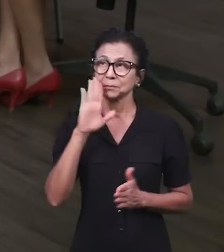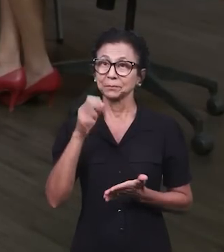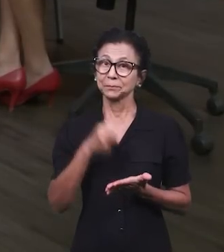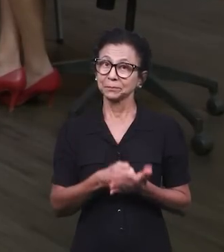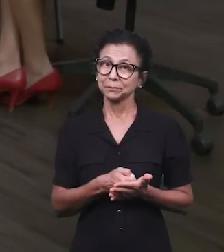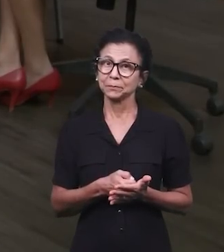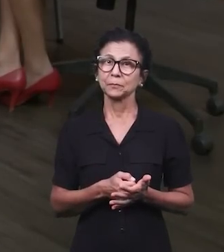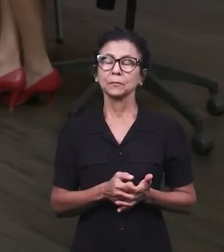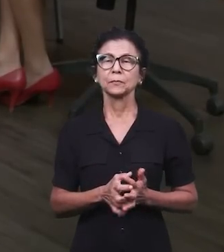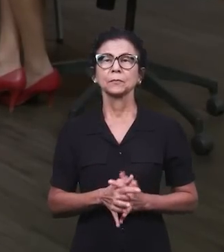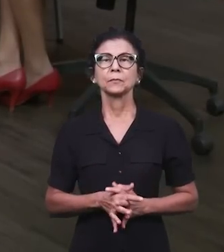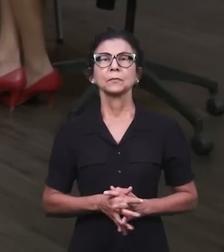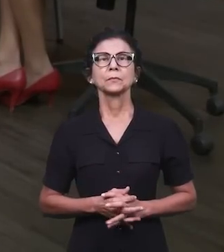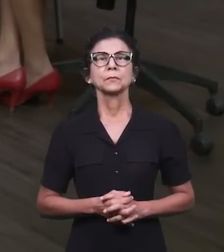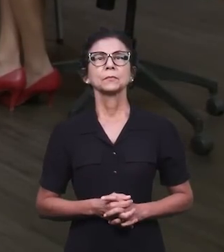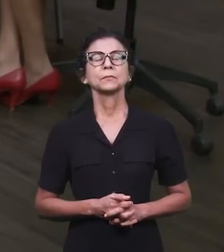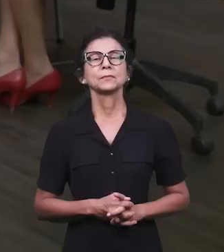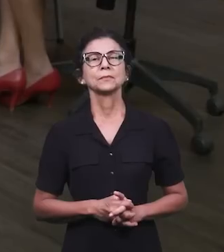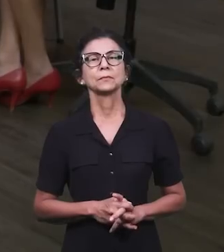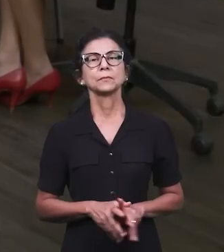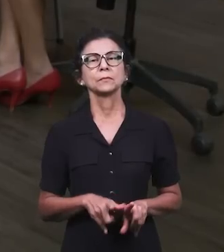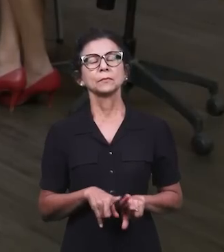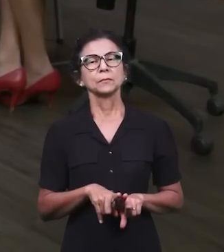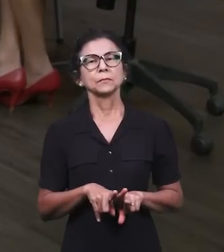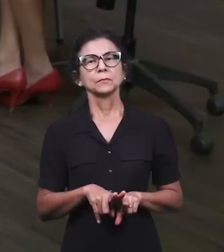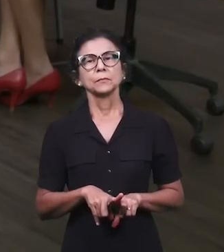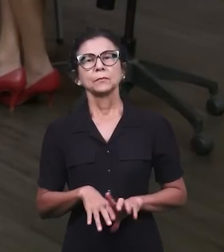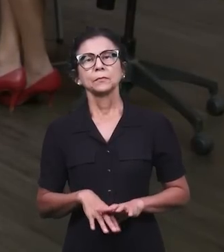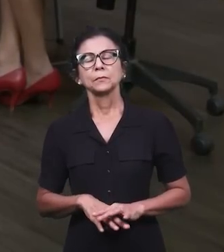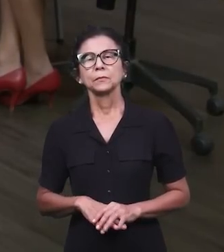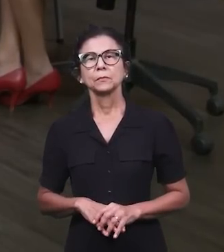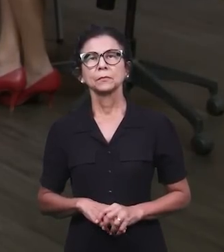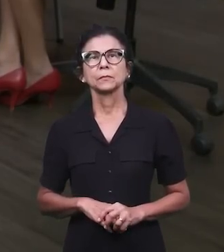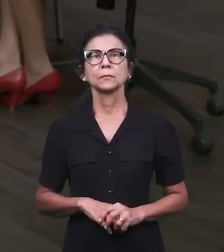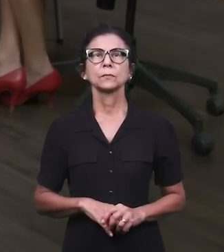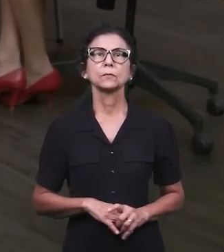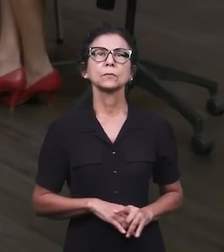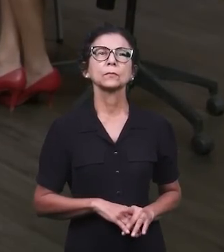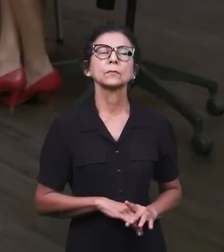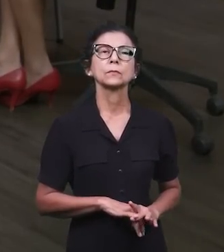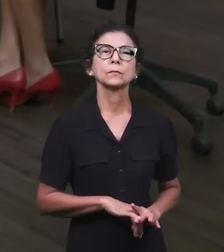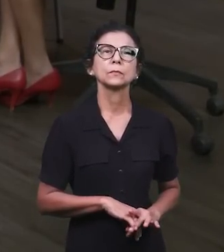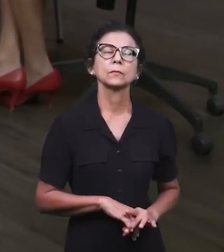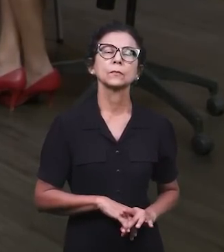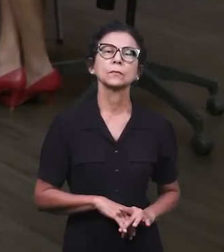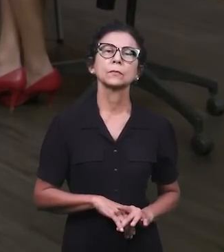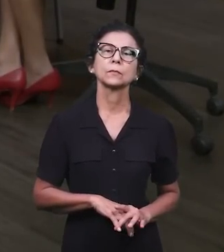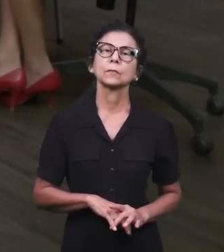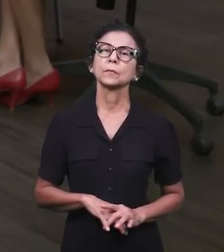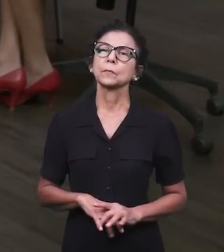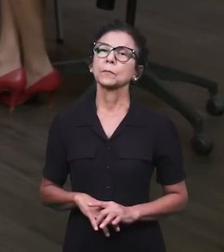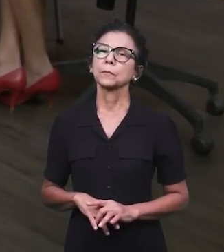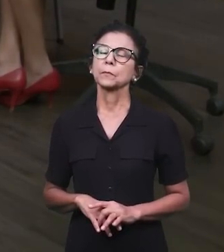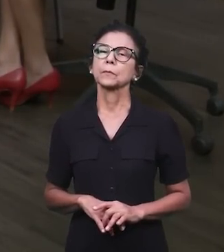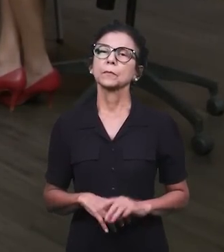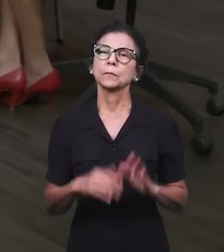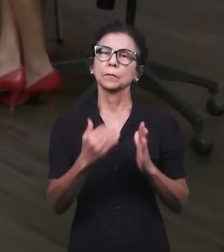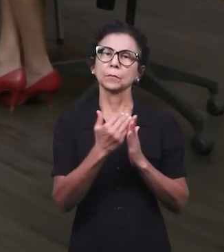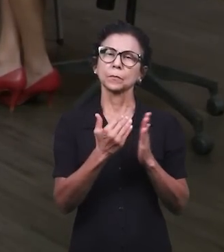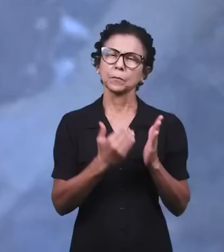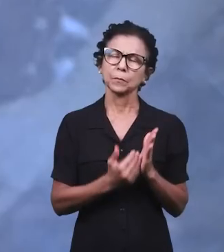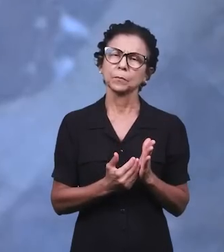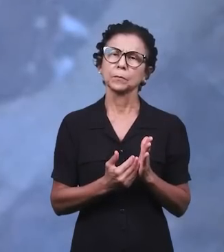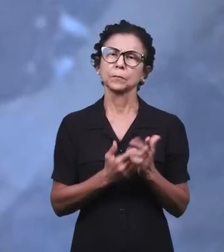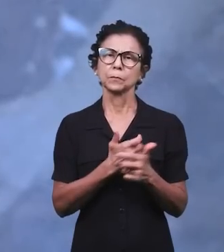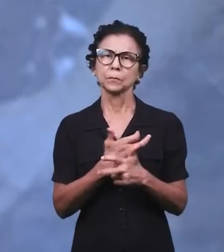jeito. A gente sempre fala que aqueles assuntos que são abordados aqui, nesse programa,